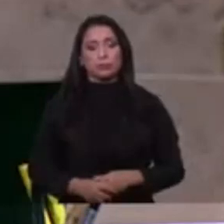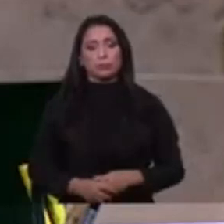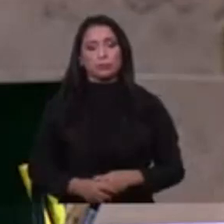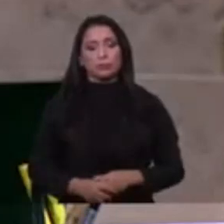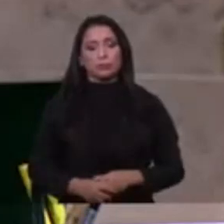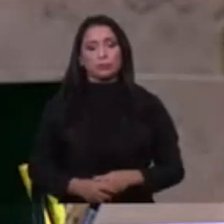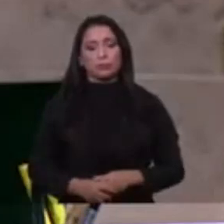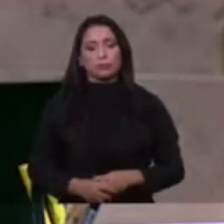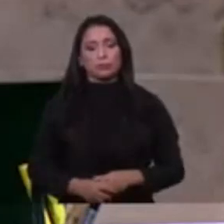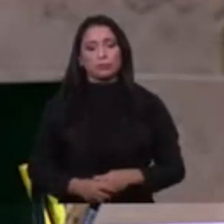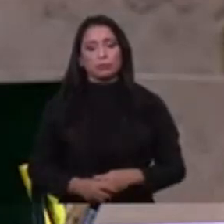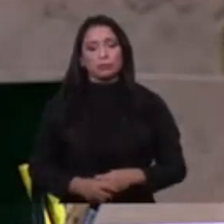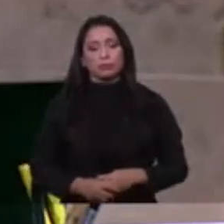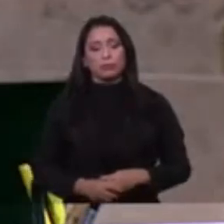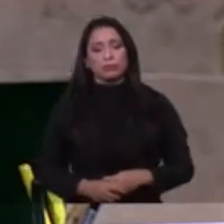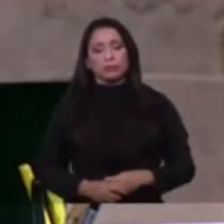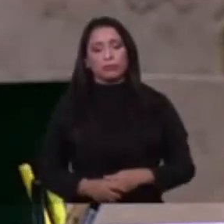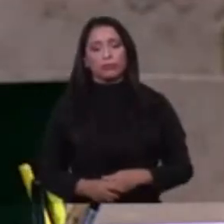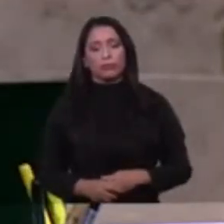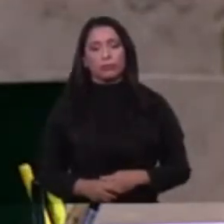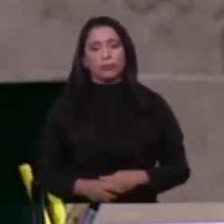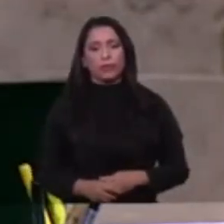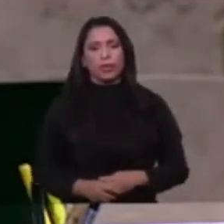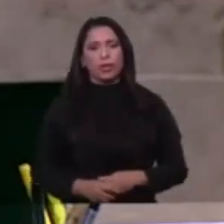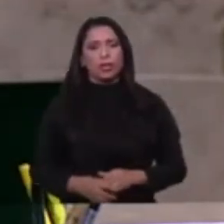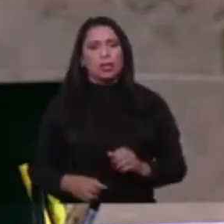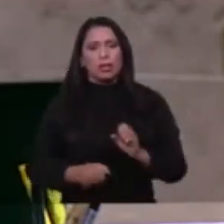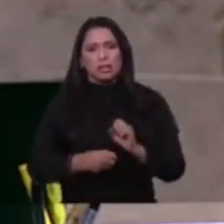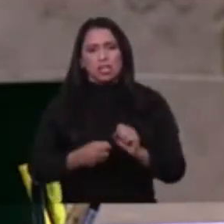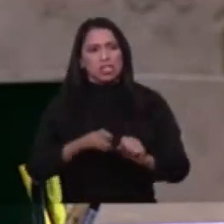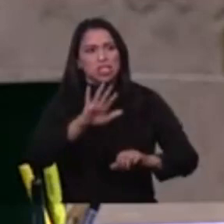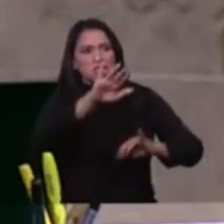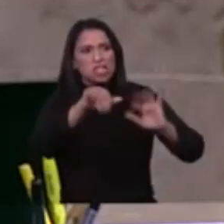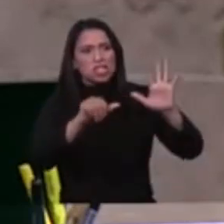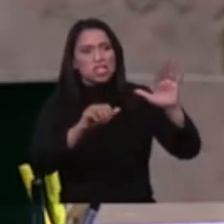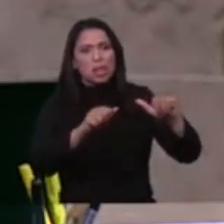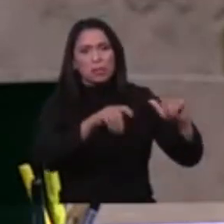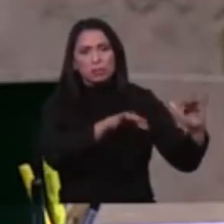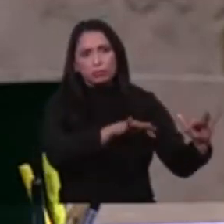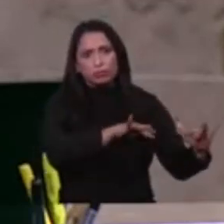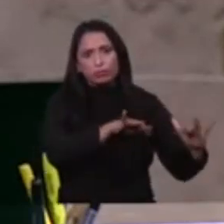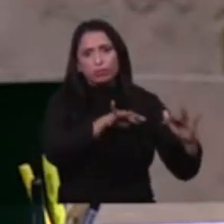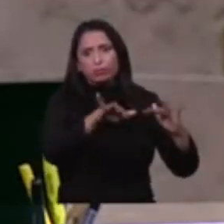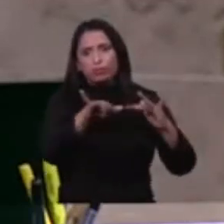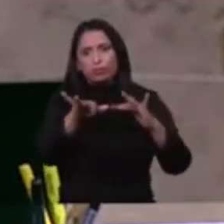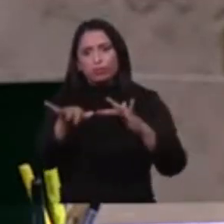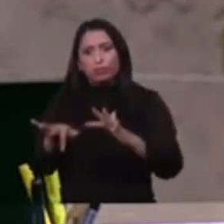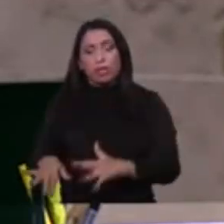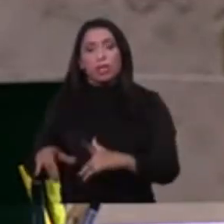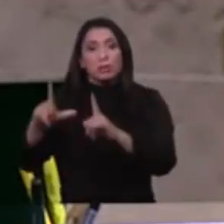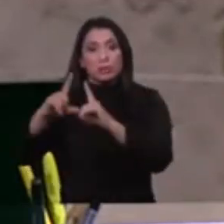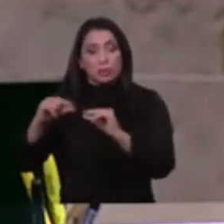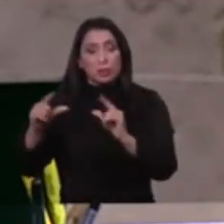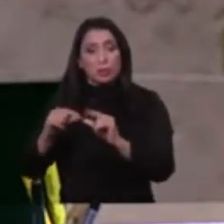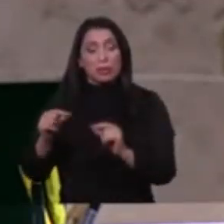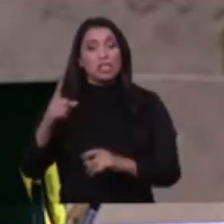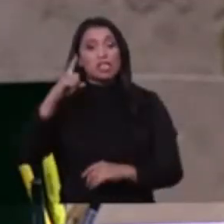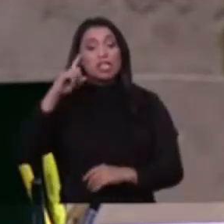intenso afluxo de manifestantes à capital federal, a partir de 6 de janeiro de 2023.